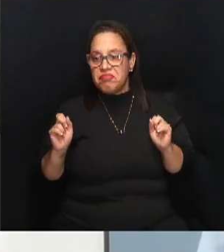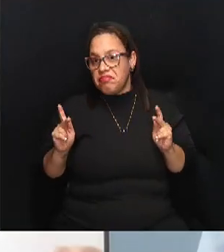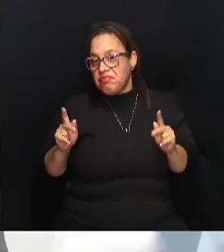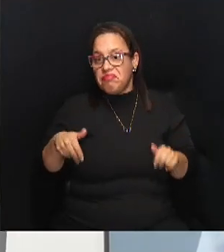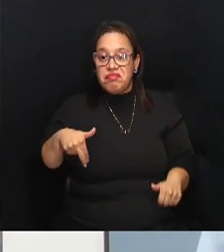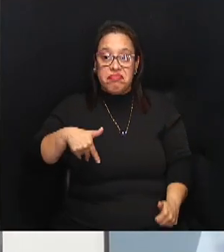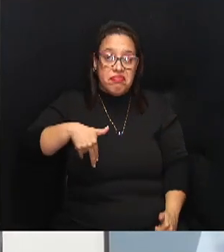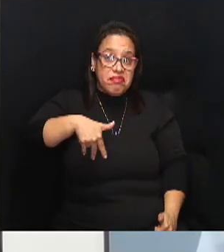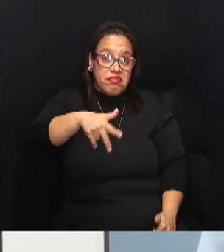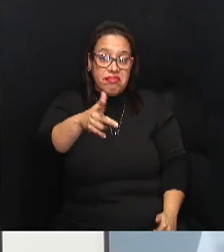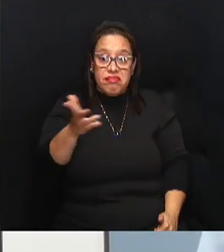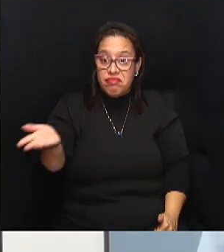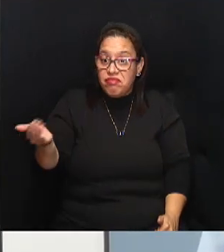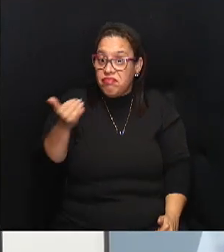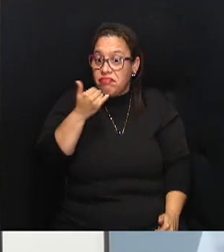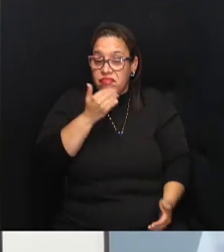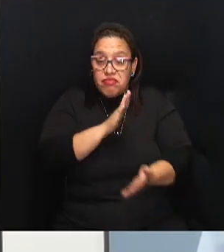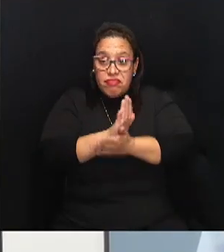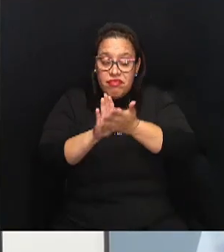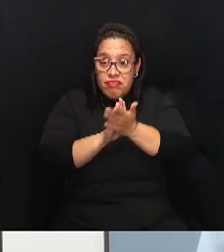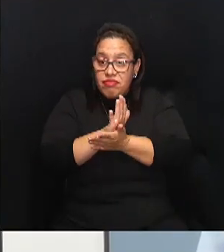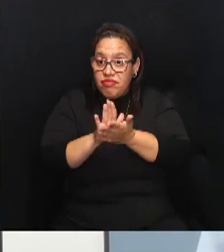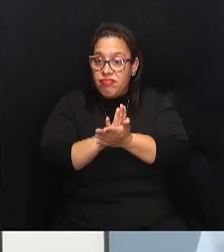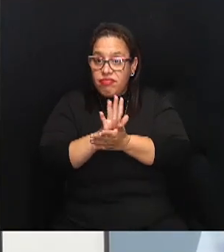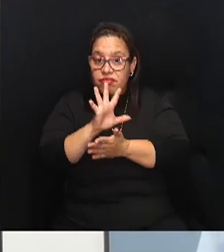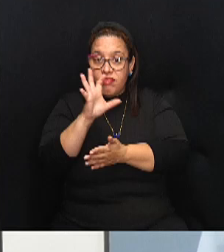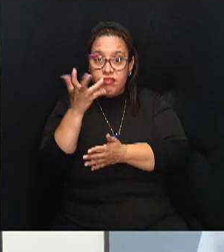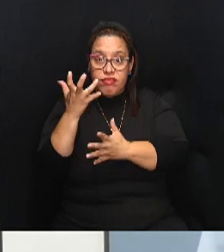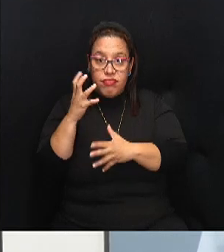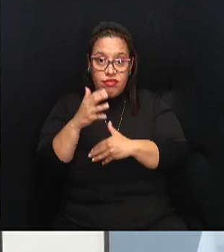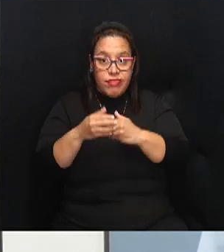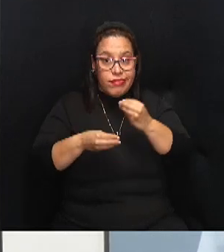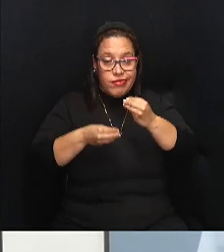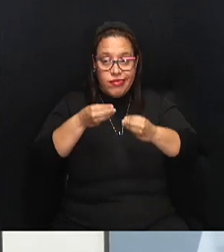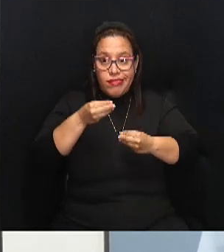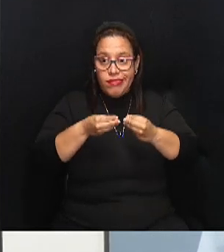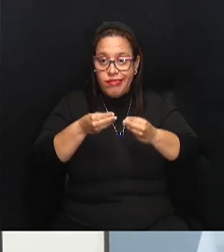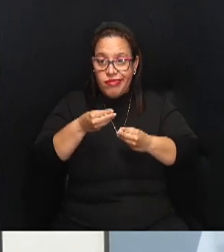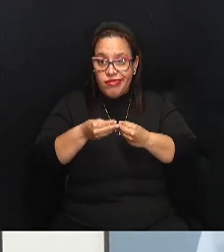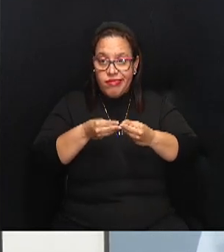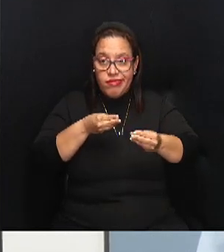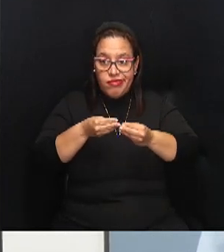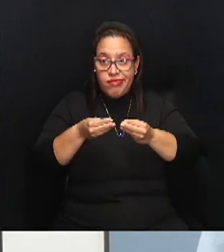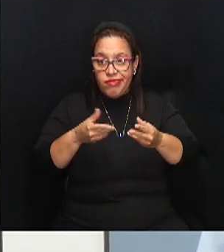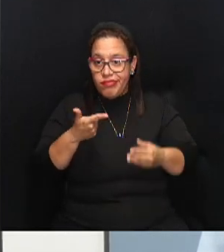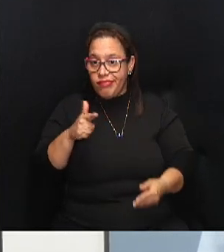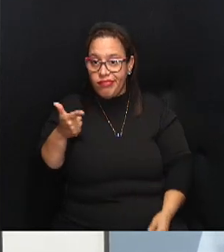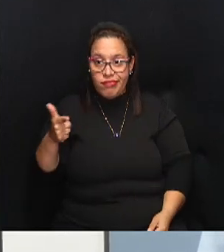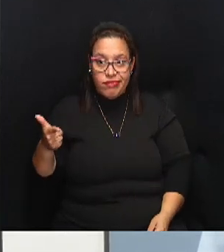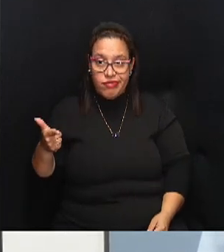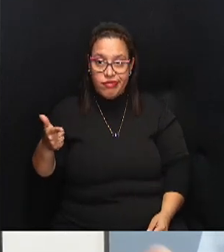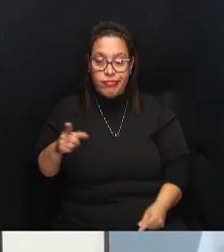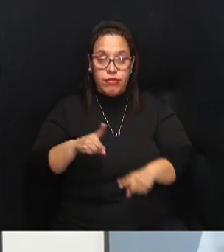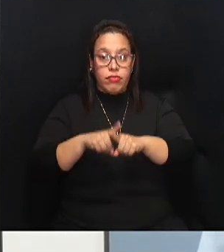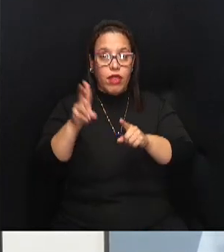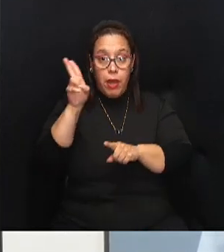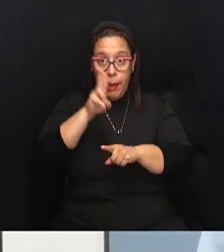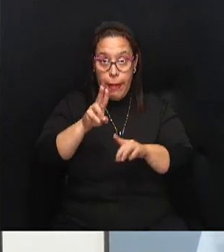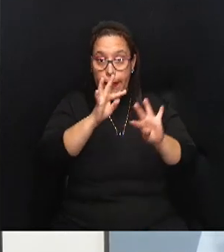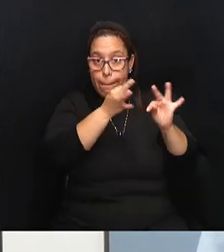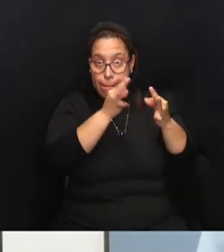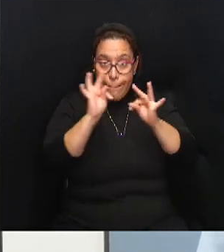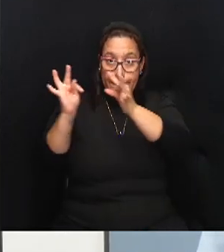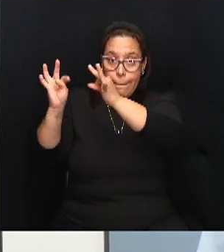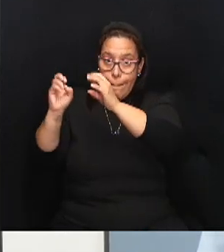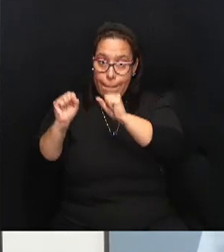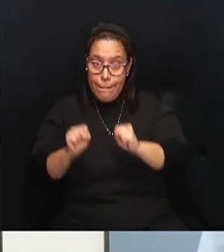passa e nada acontece, porque ele se mistura, a gente acaba não tendo essa ação. Mas usando a tecnologia, o